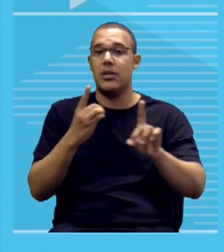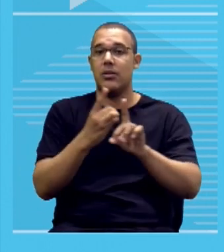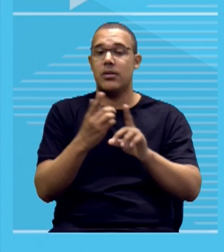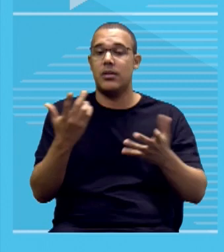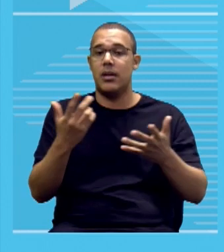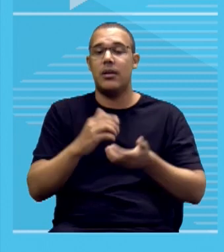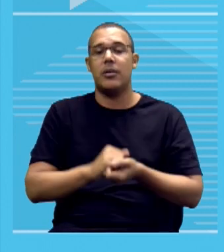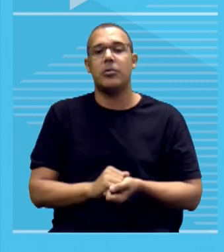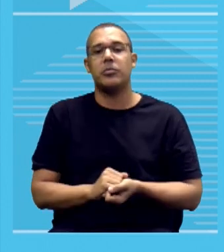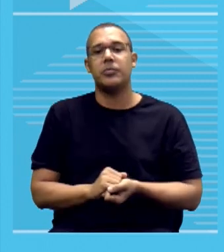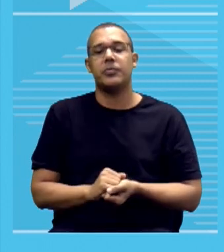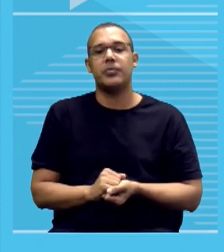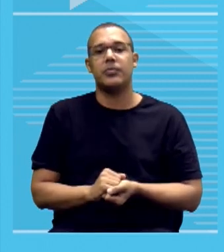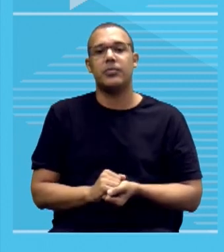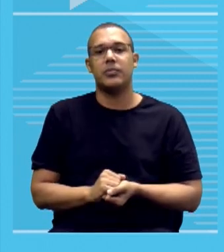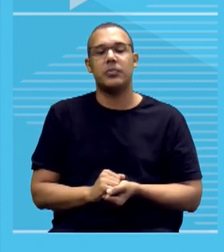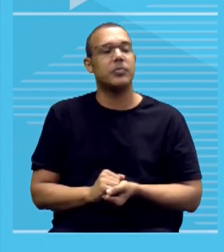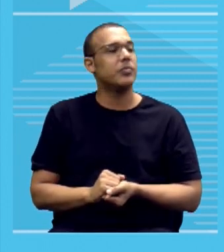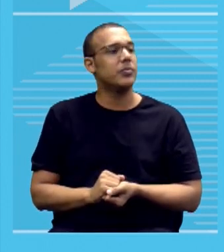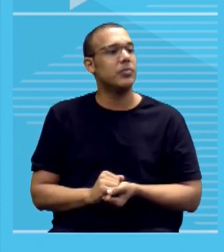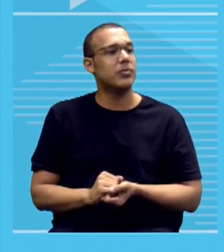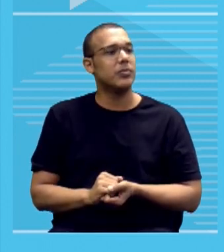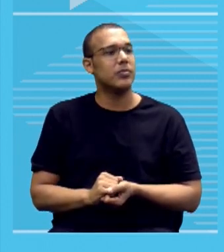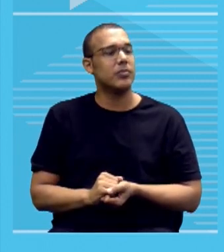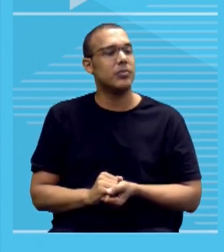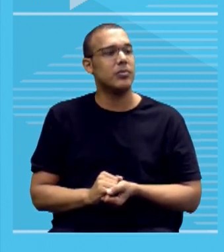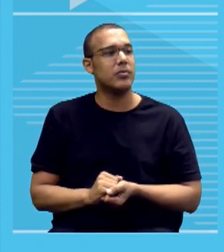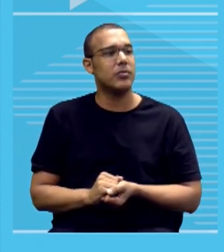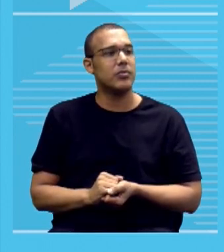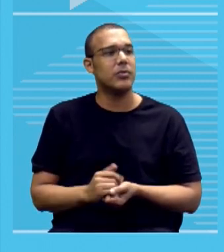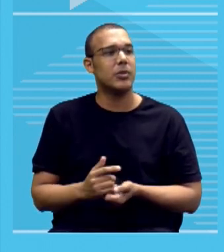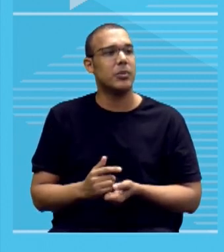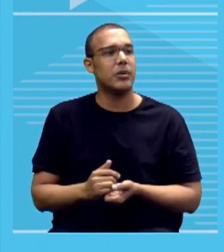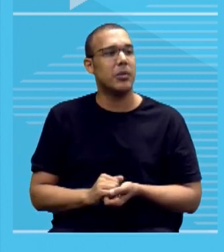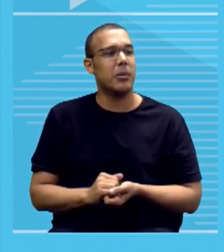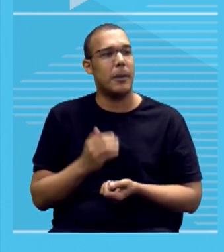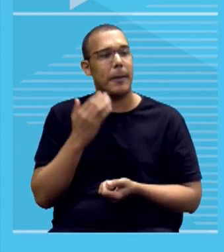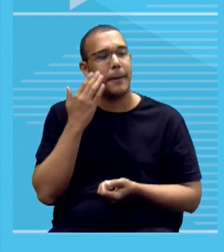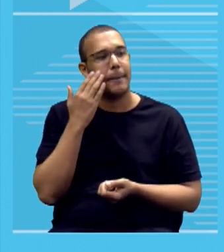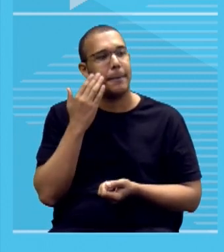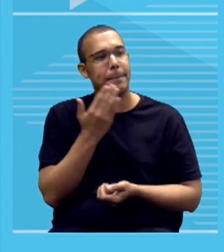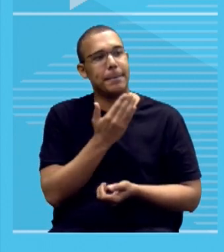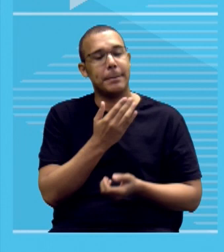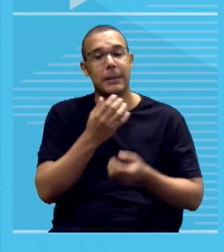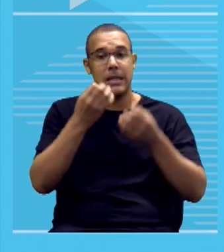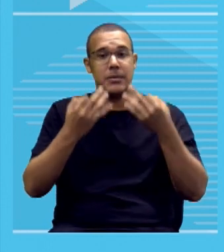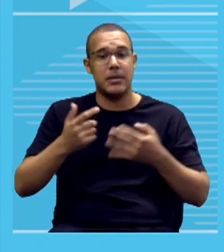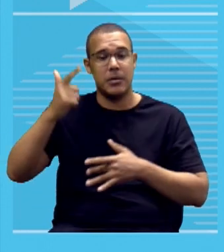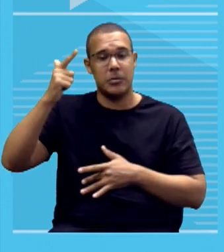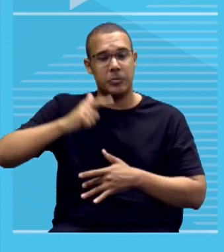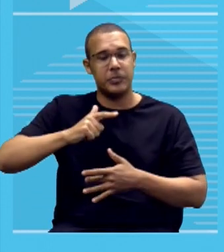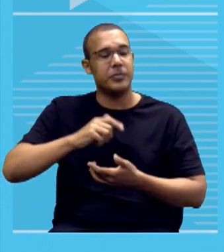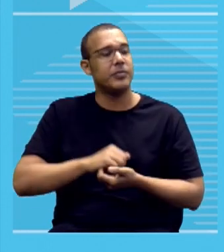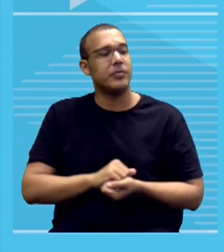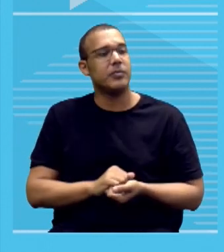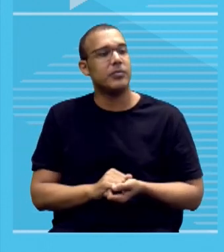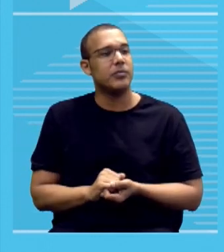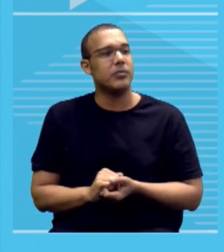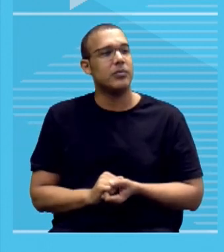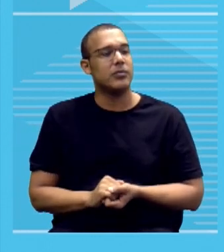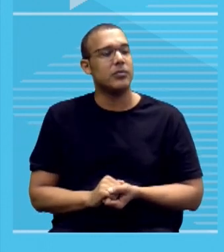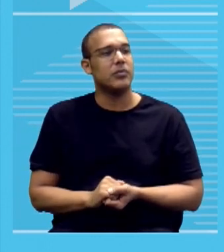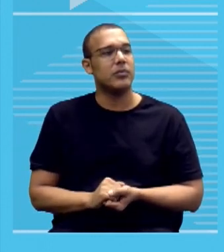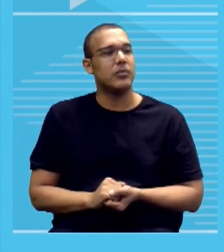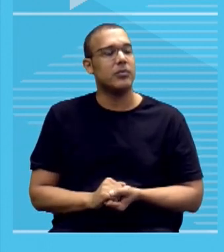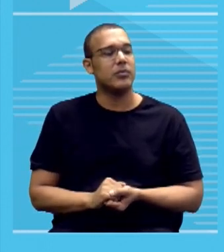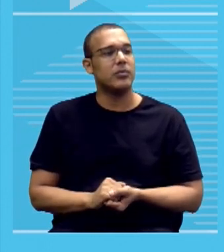O valor da corrente eu acho pela fórmula da potência. A potência é π. Potência é igual a corrente vezes a DDP. Potência